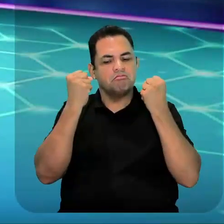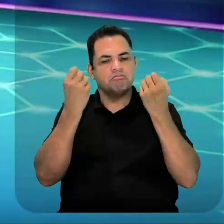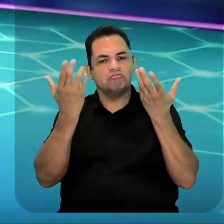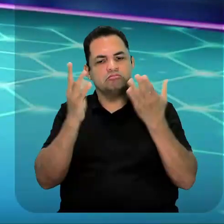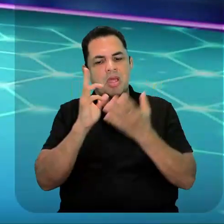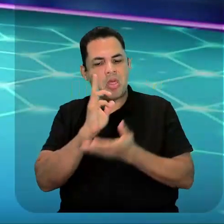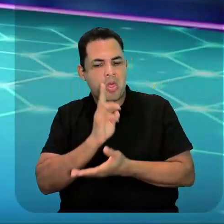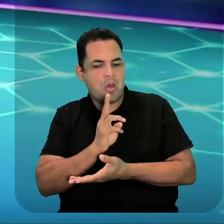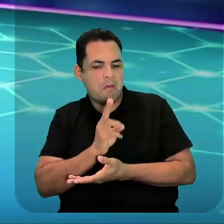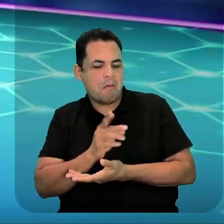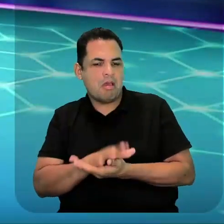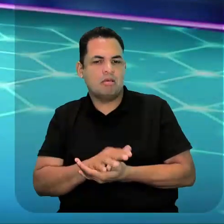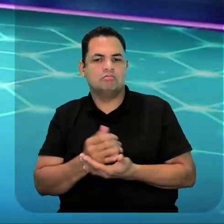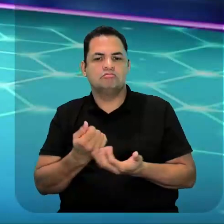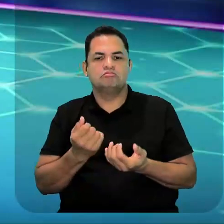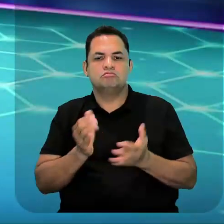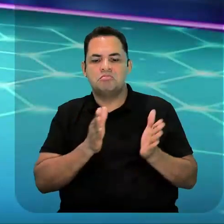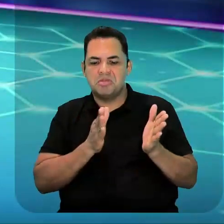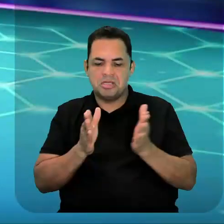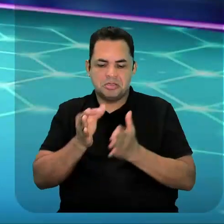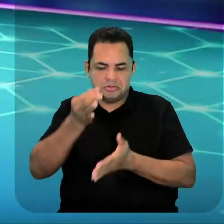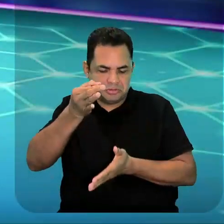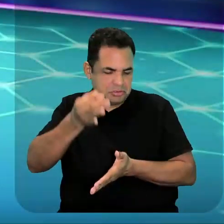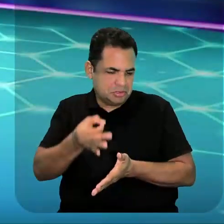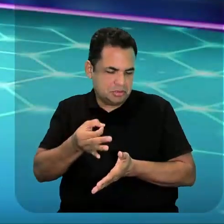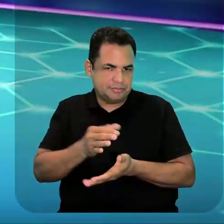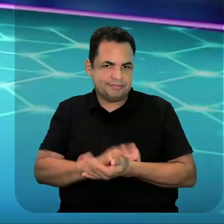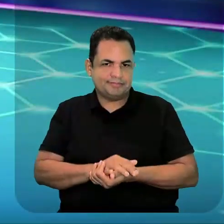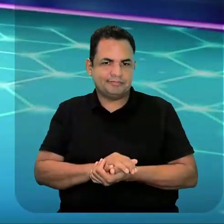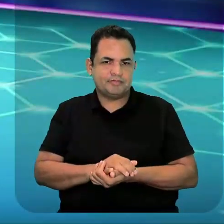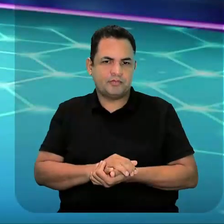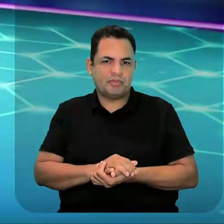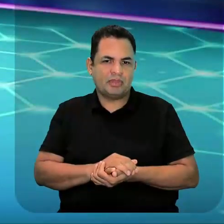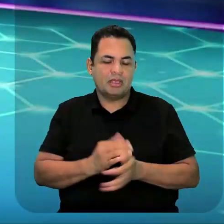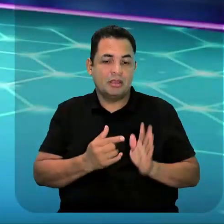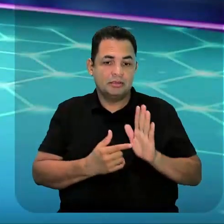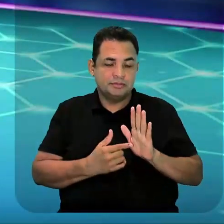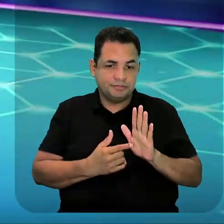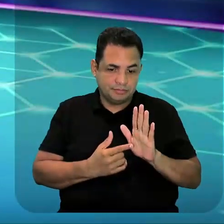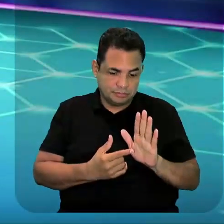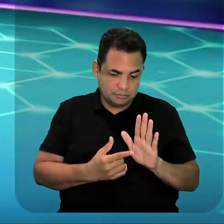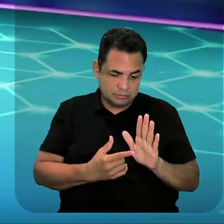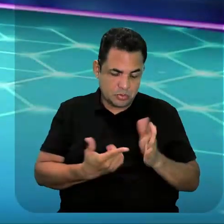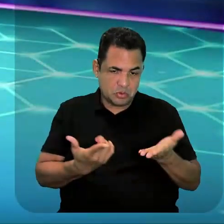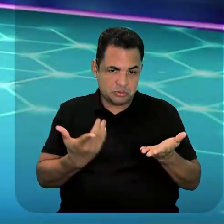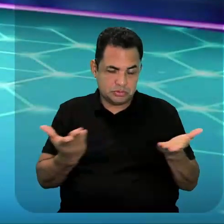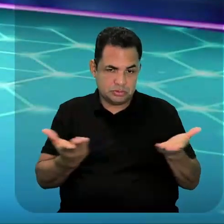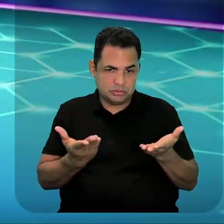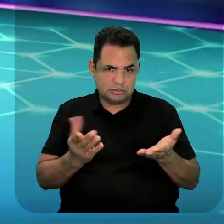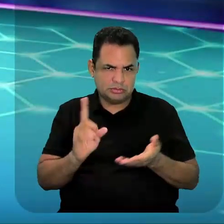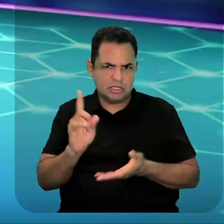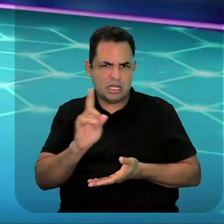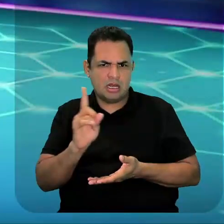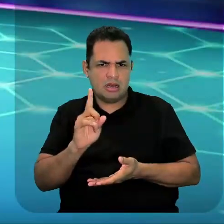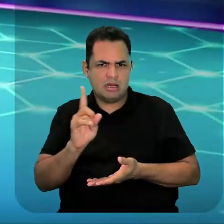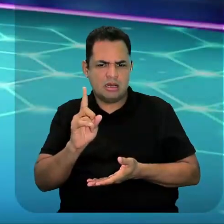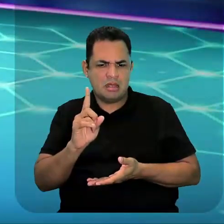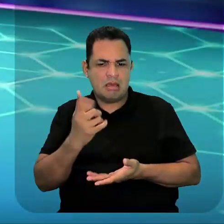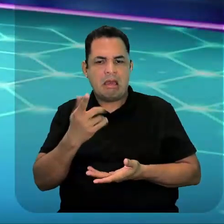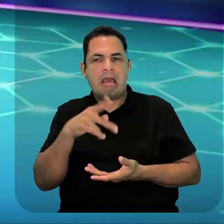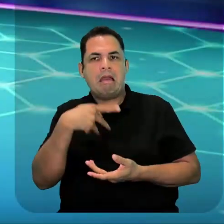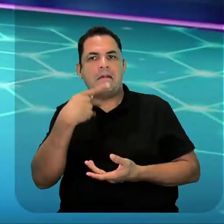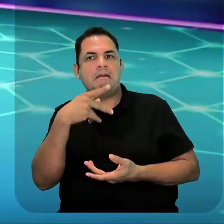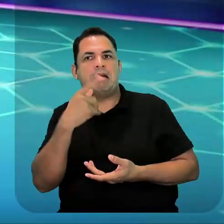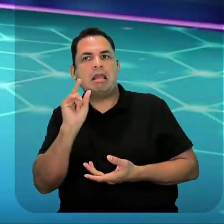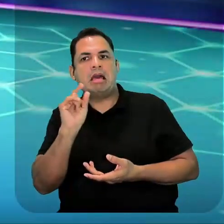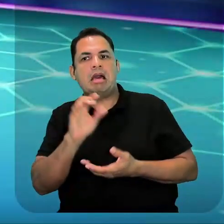modo correto. Lembrando, estou aqui trazendo essas situações para vocês, não é para insinuar que,